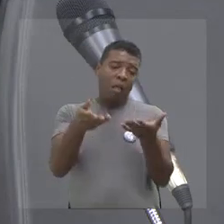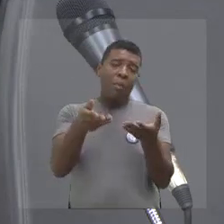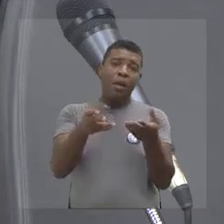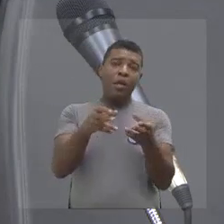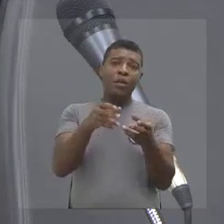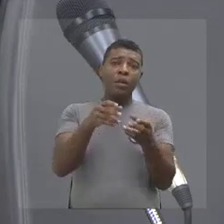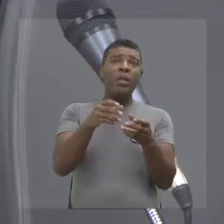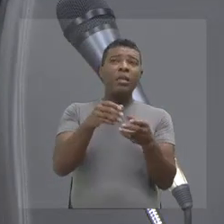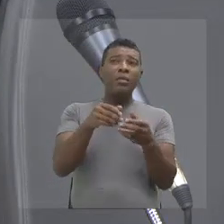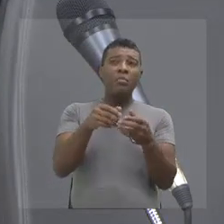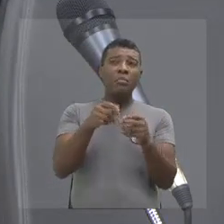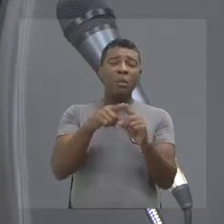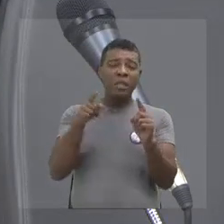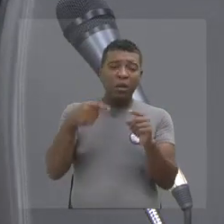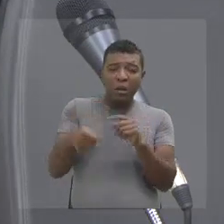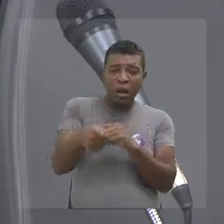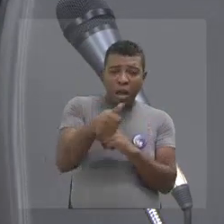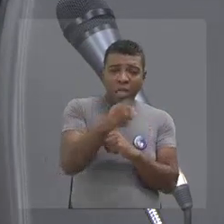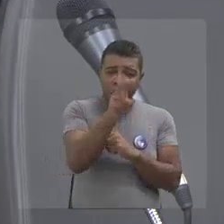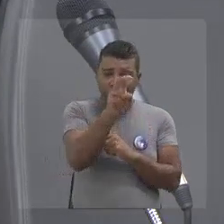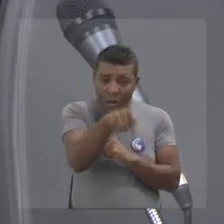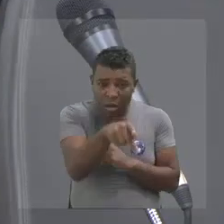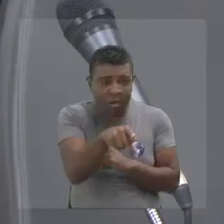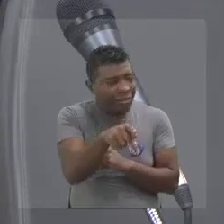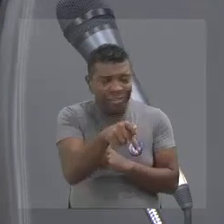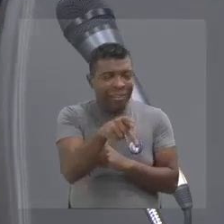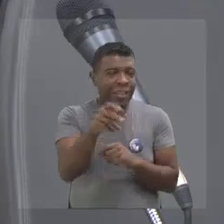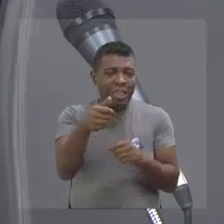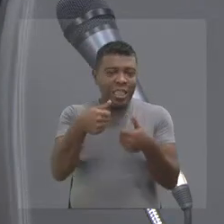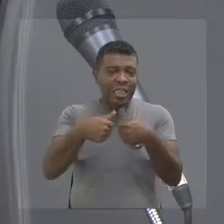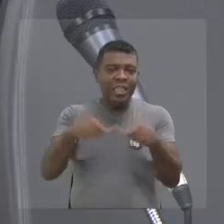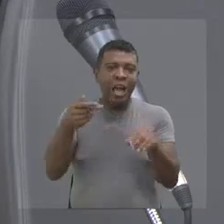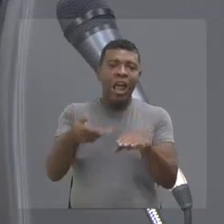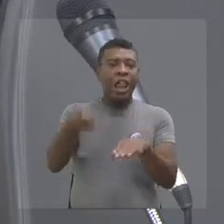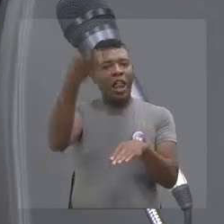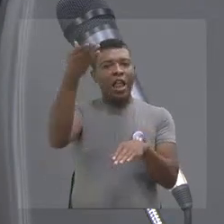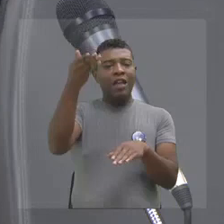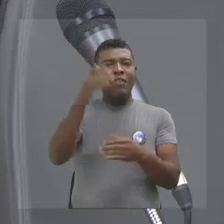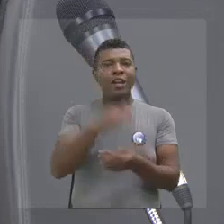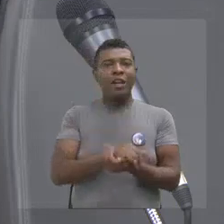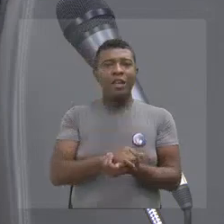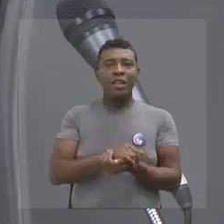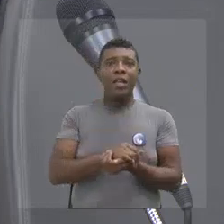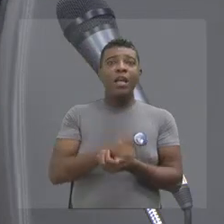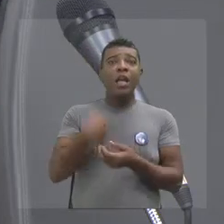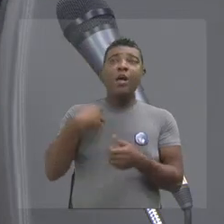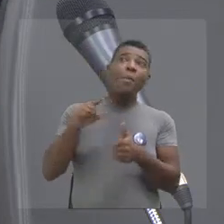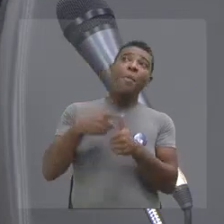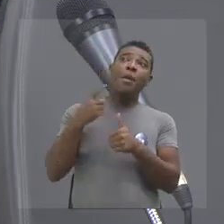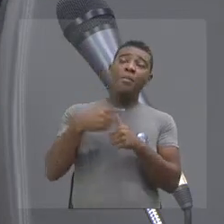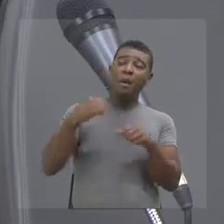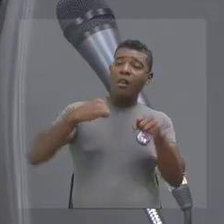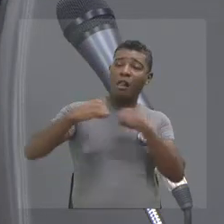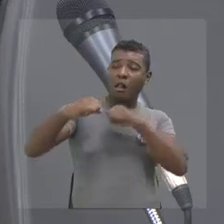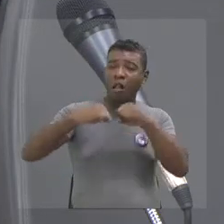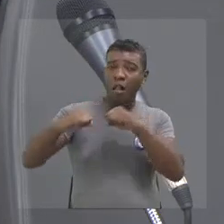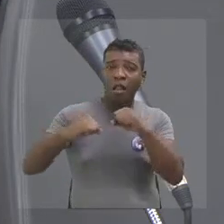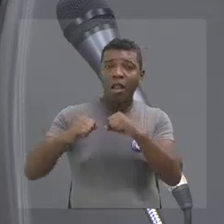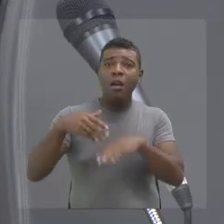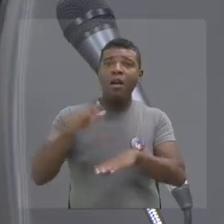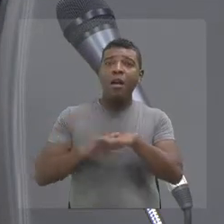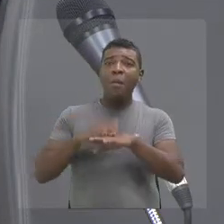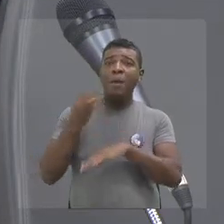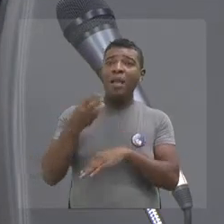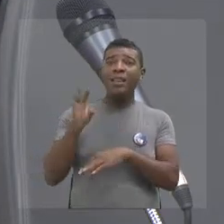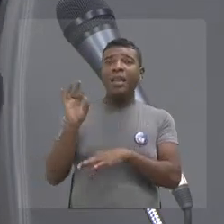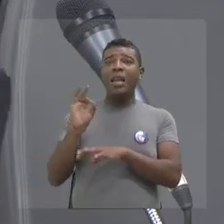com a minha experiência de 34 anos de vida pública os primeiros embates que eu tive nessa meio ambiente faz mais de 30 anos